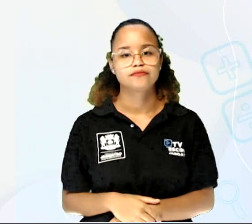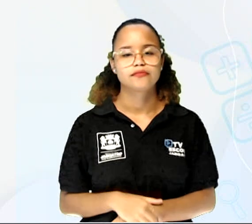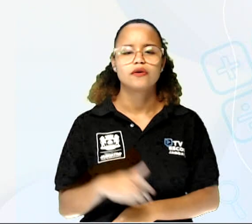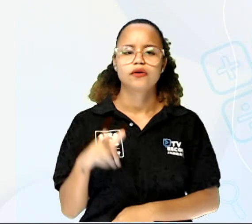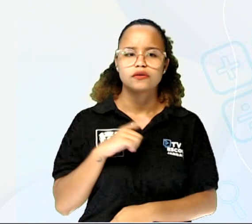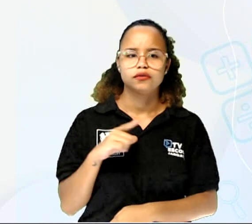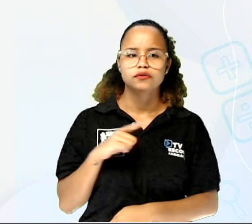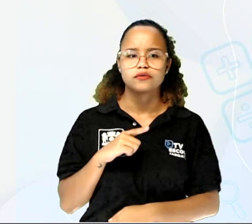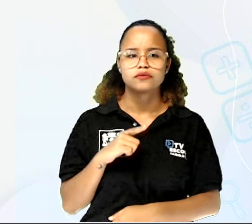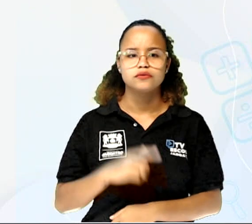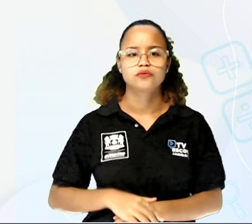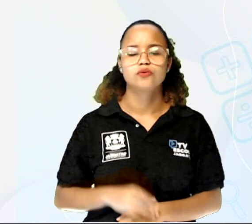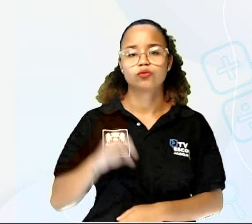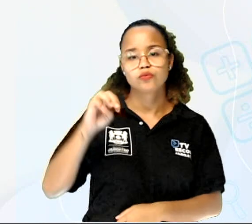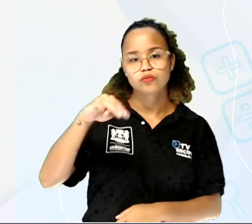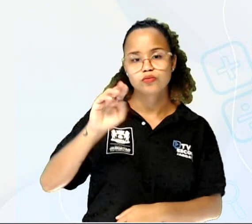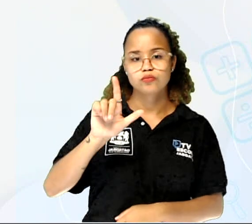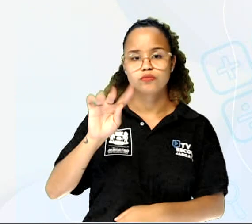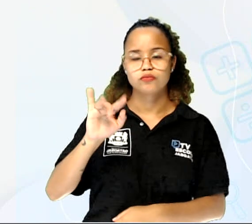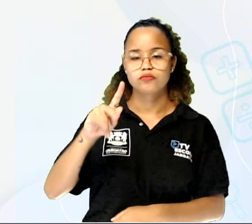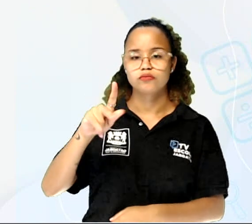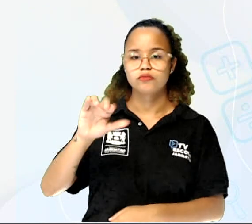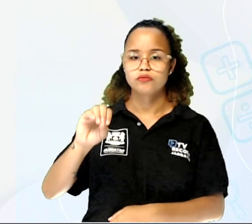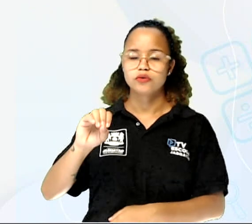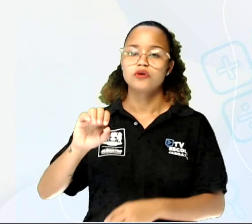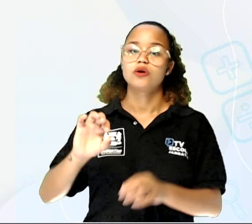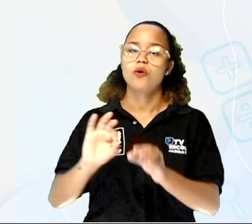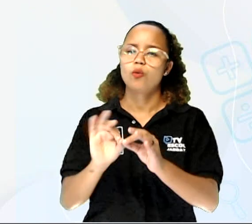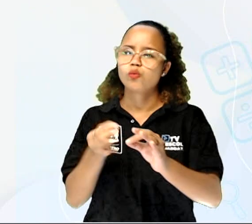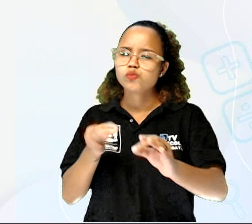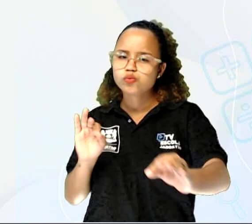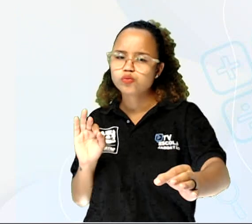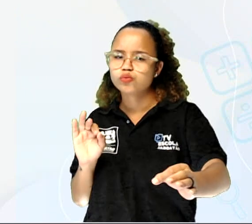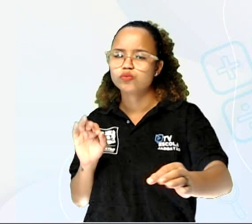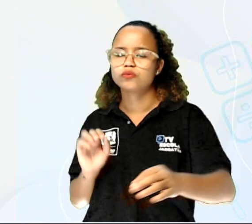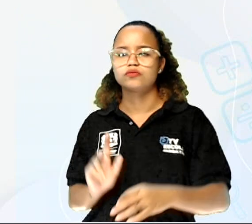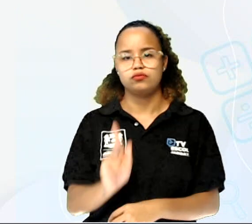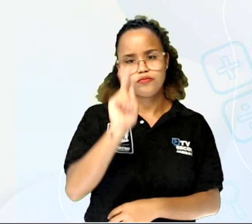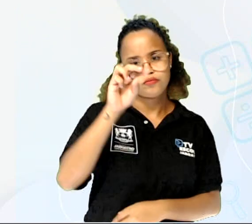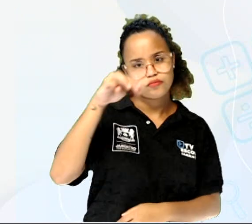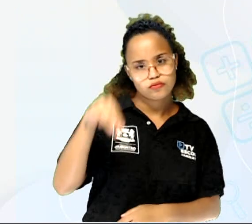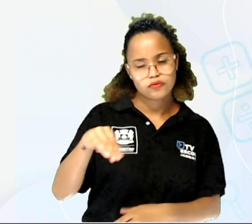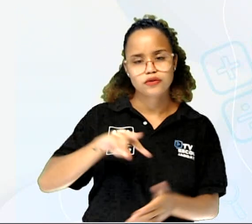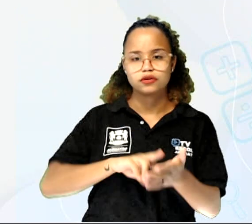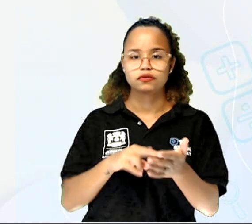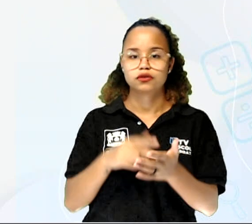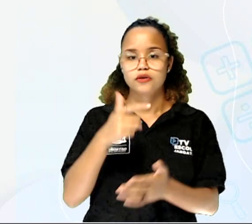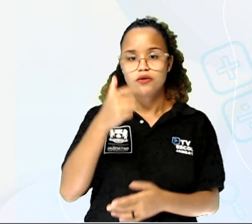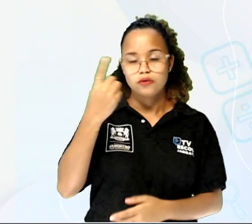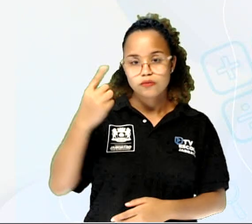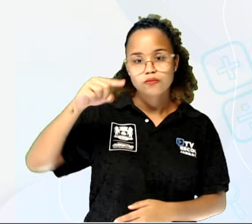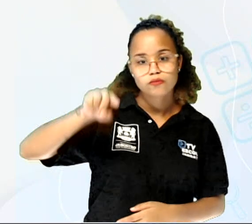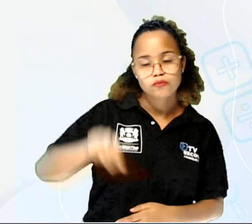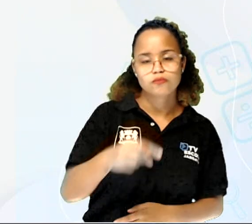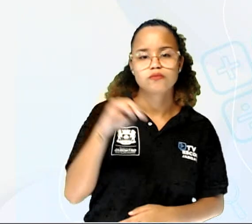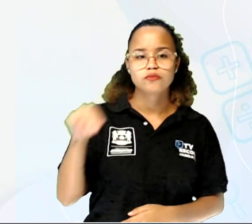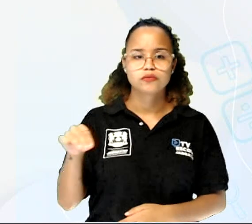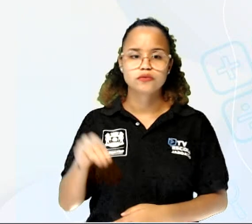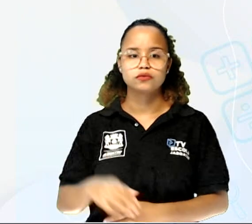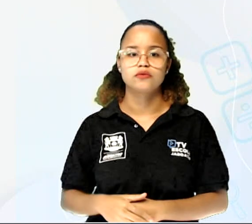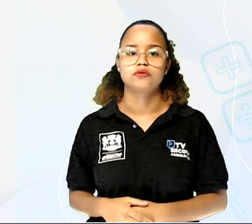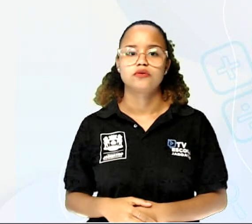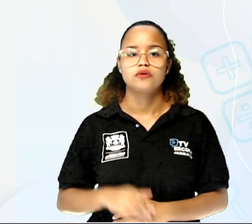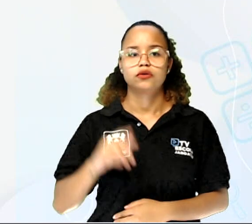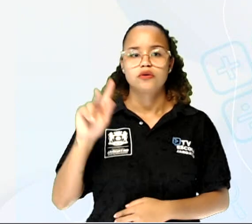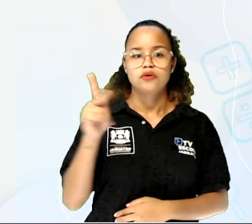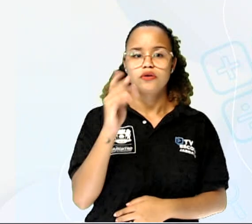temos os múltiplos, que são os maiores, temos o quilômetro, que corresponde a 1.000 metros, o hectômetro a 100 metros e